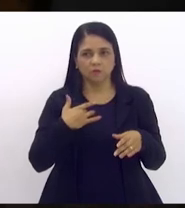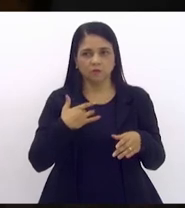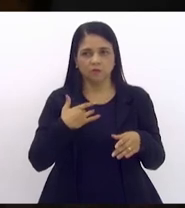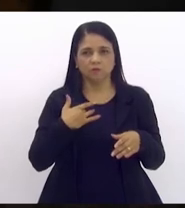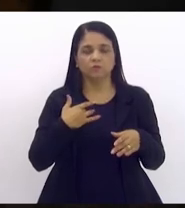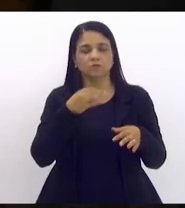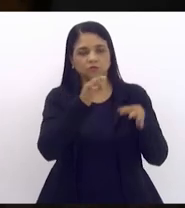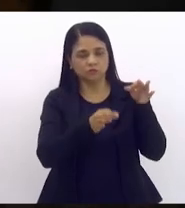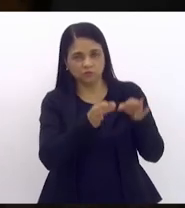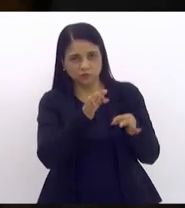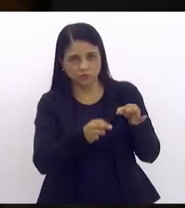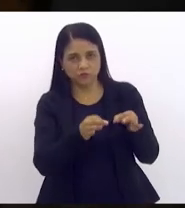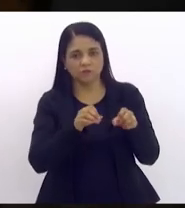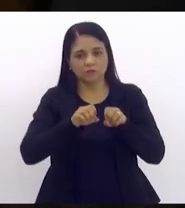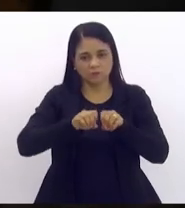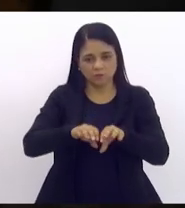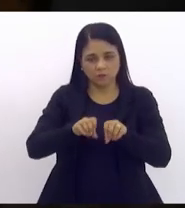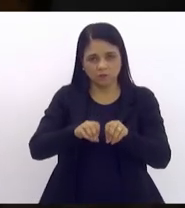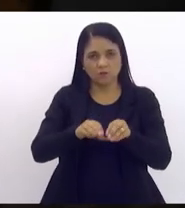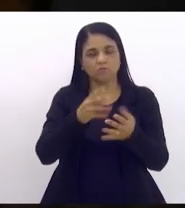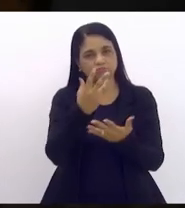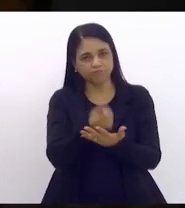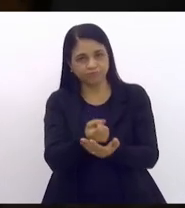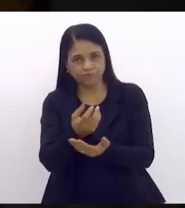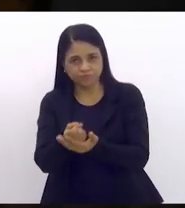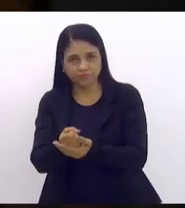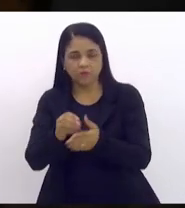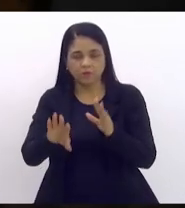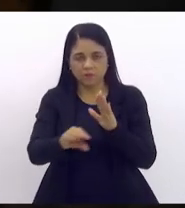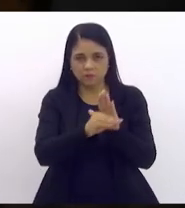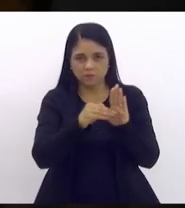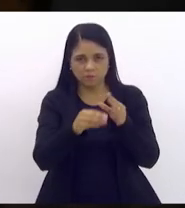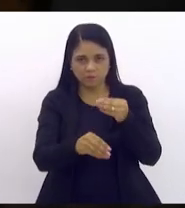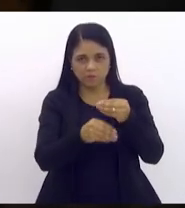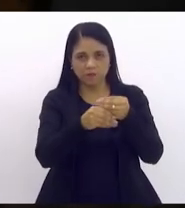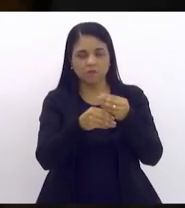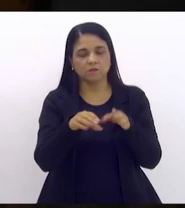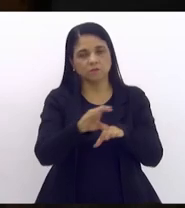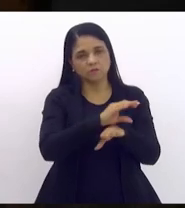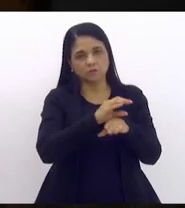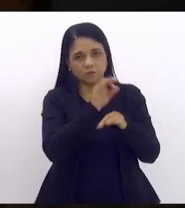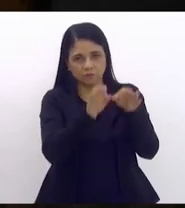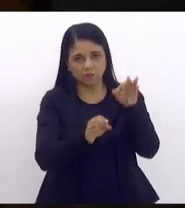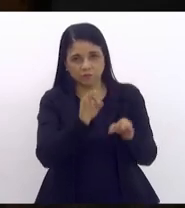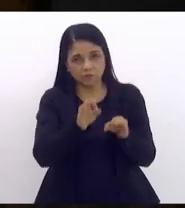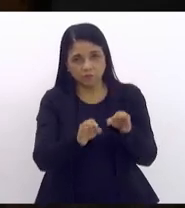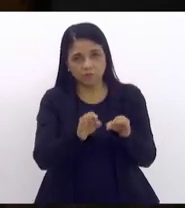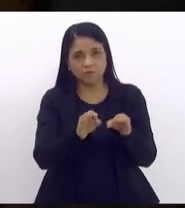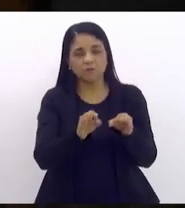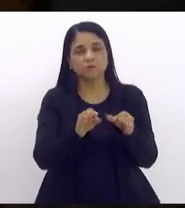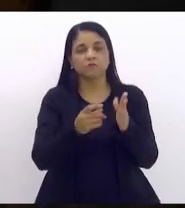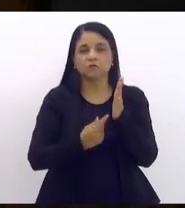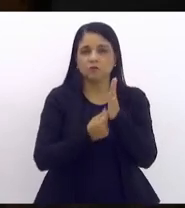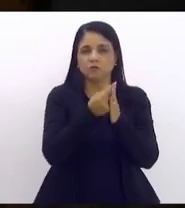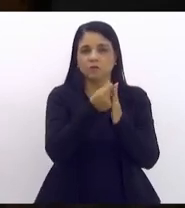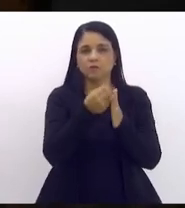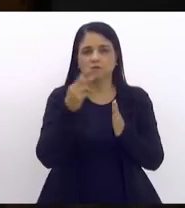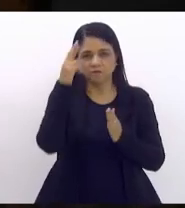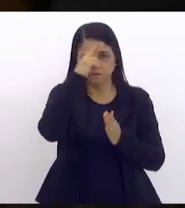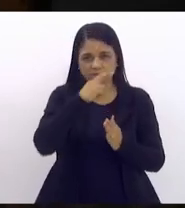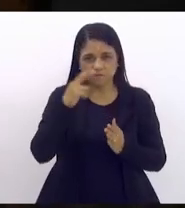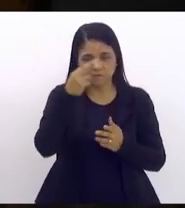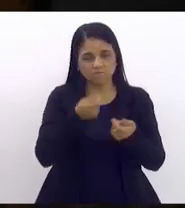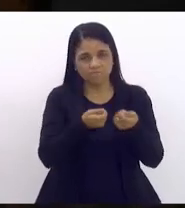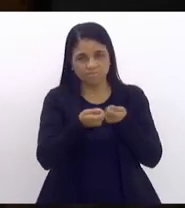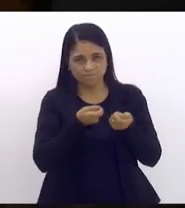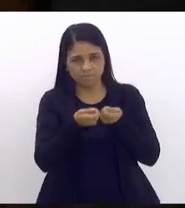e Justiça, de Educação, favorável, com as emendas da Comissão de Constituição e Justiça e de Orçamento, Finanças, Fiscalização